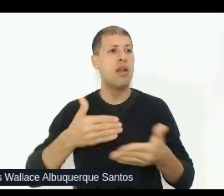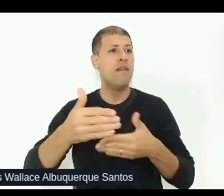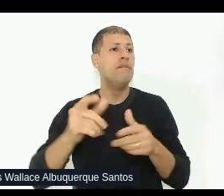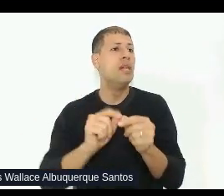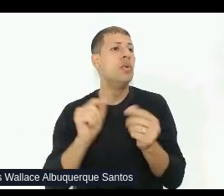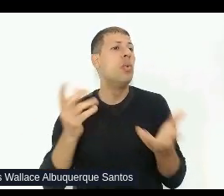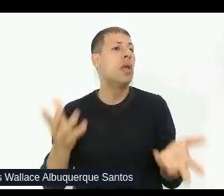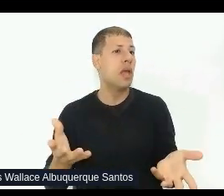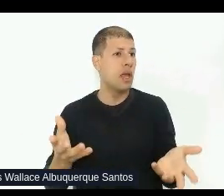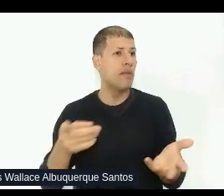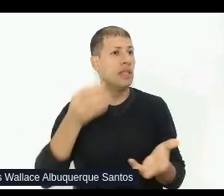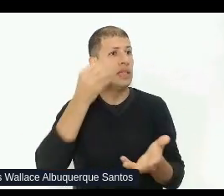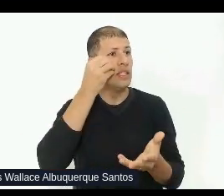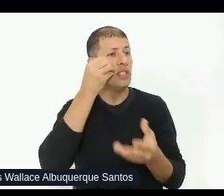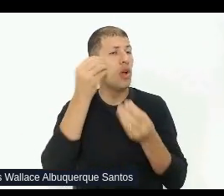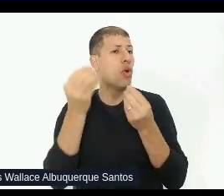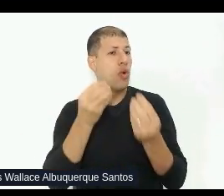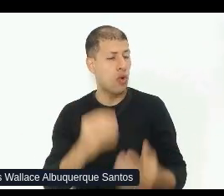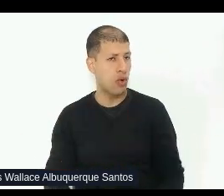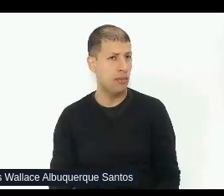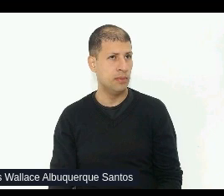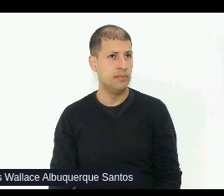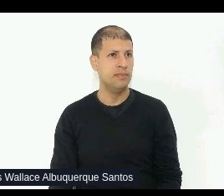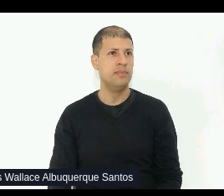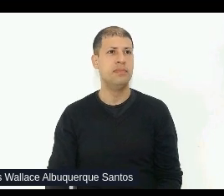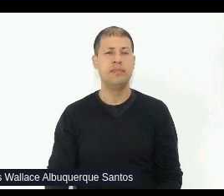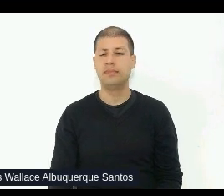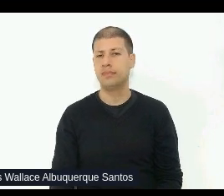fazer esse teste de fato, de usabilidade com esse produto?